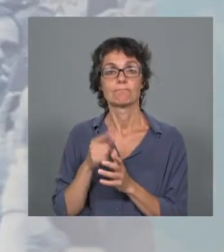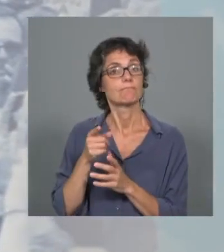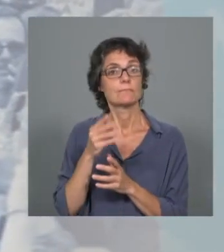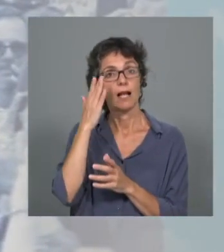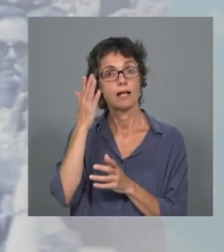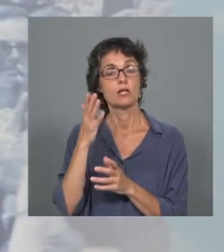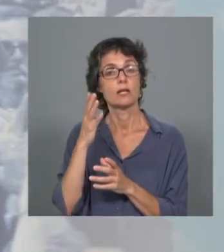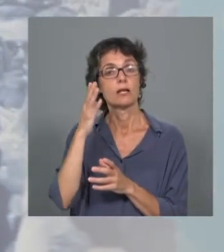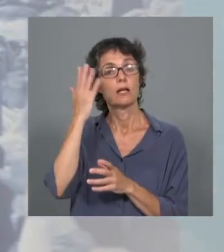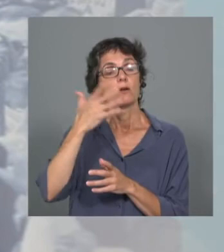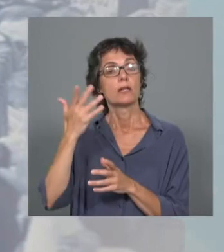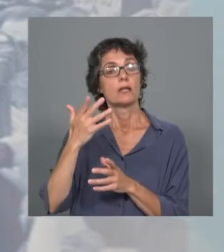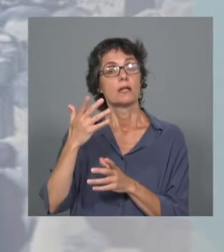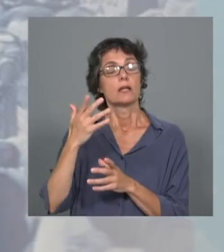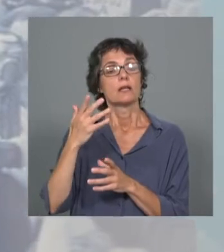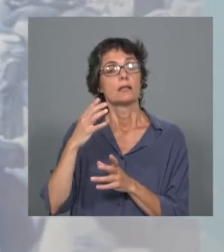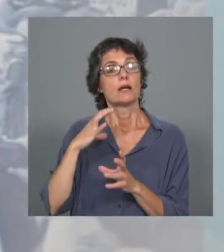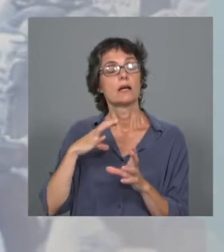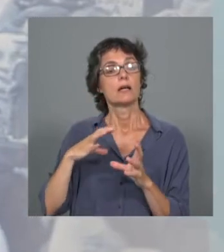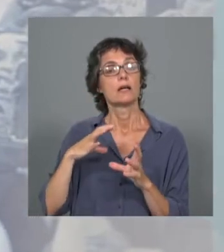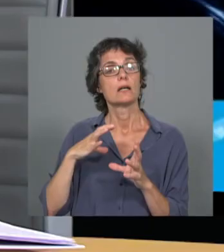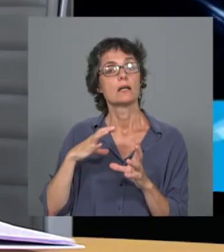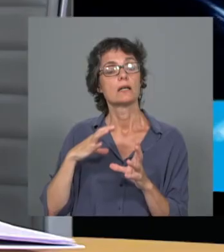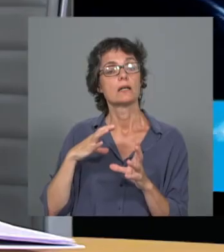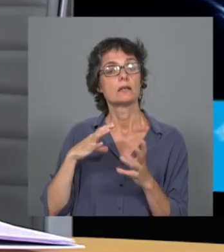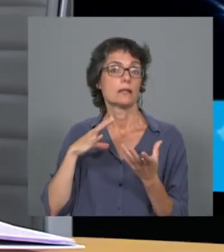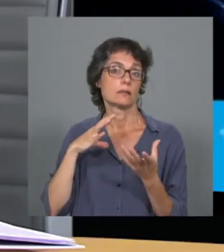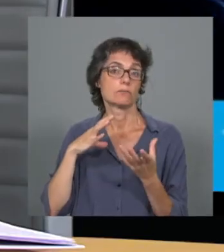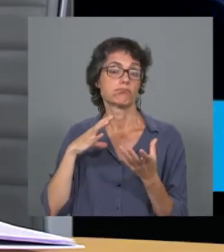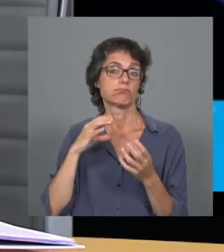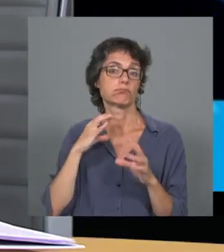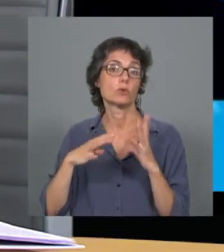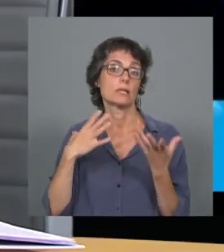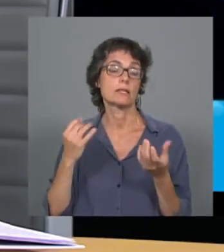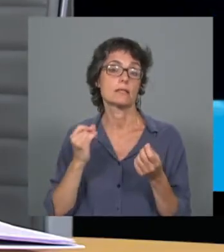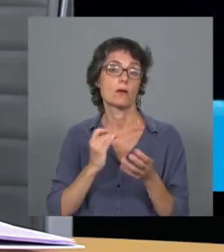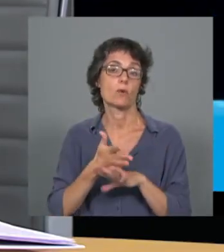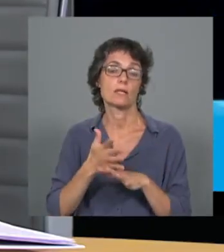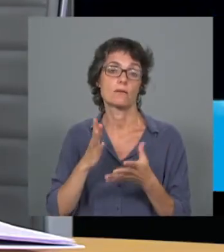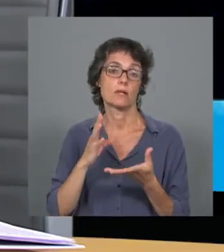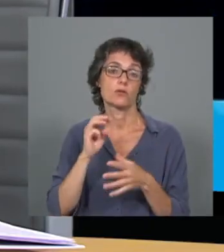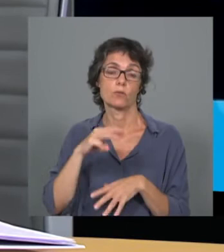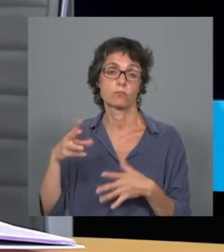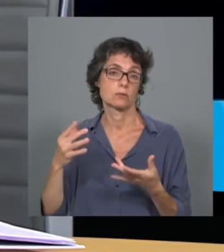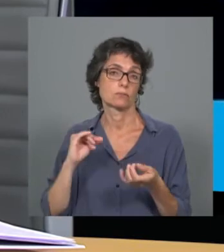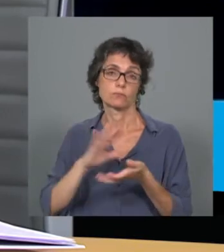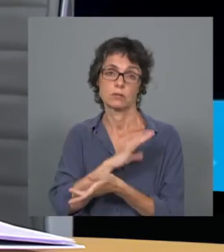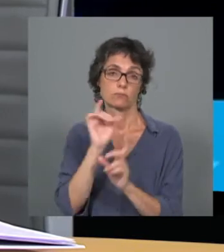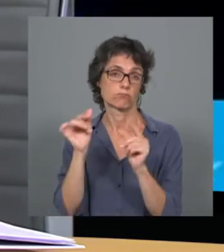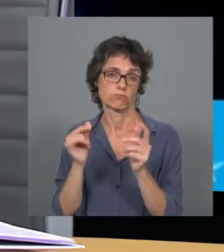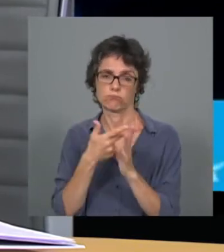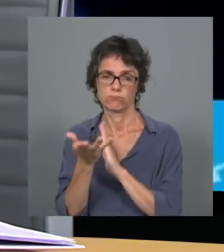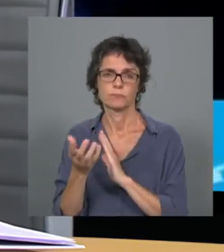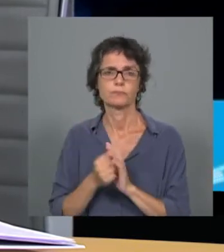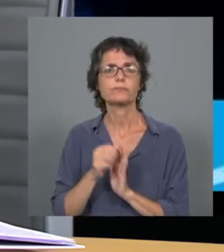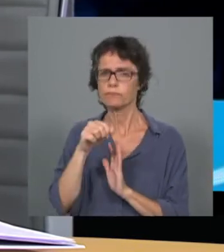comunicação social? Vai claramente para um olhar que, por um lado, atento, como se nós focássemos o presente, mas como se nós